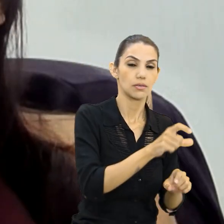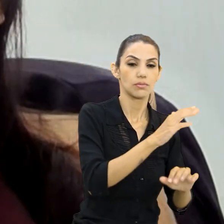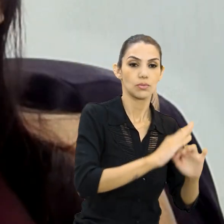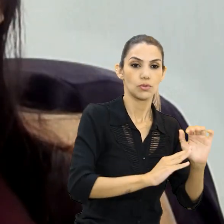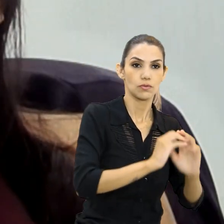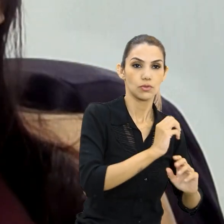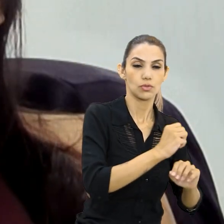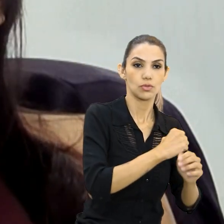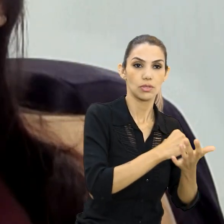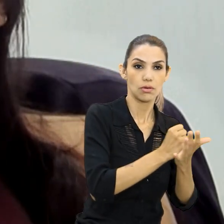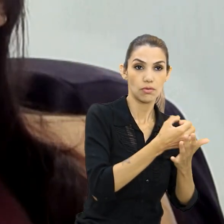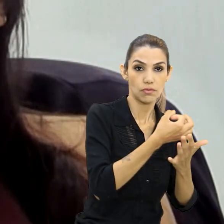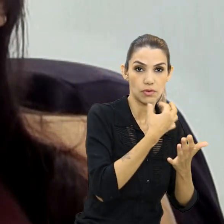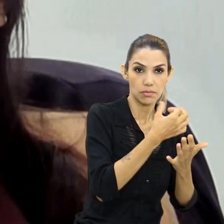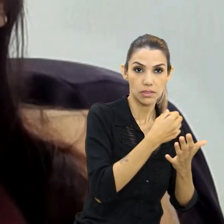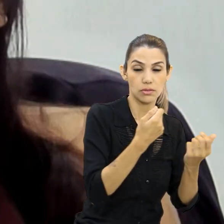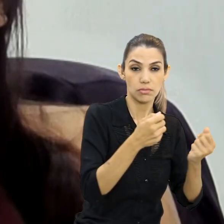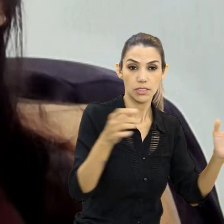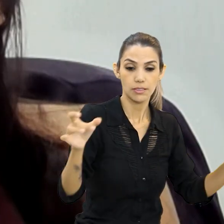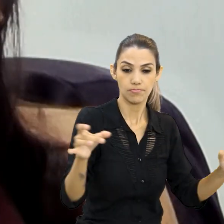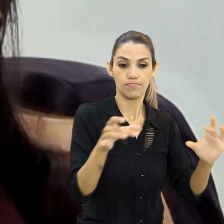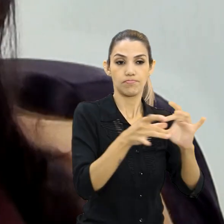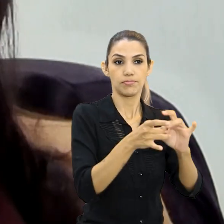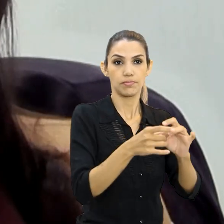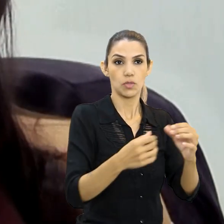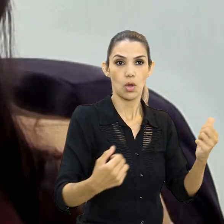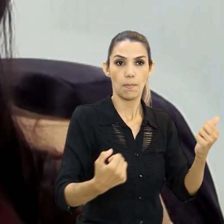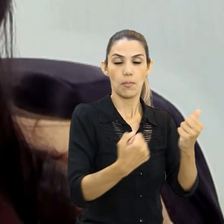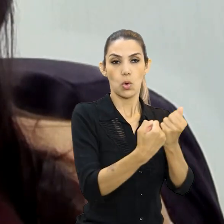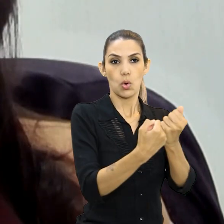E aí, nesse sentido, a gente viu que